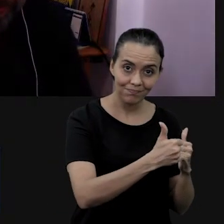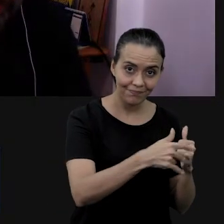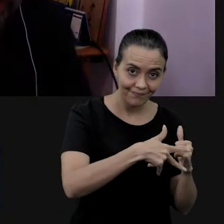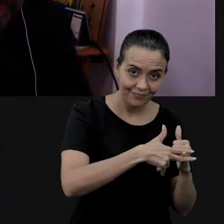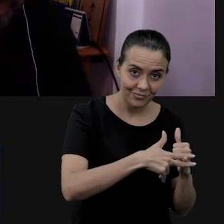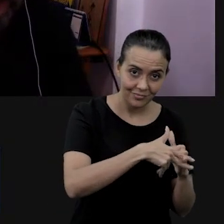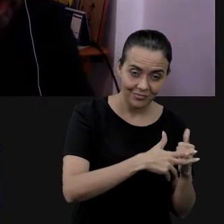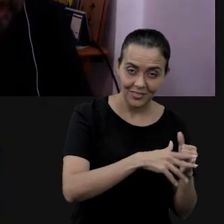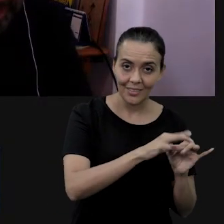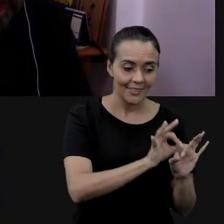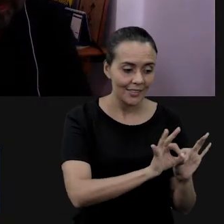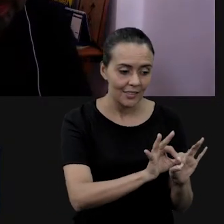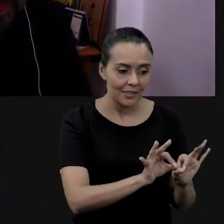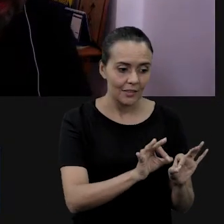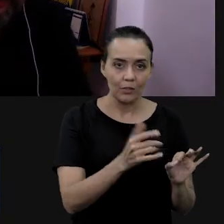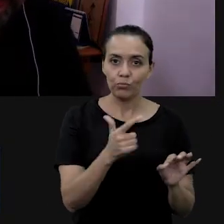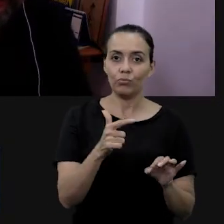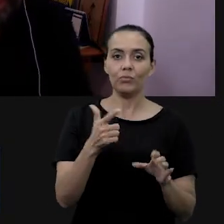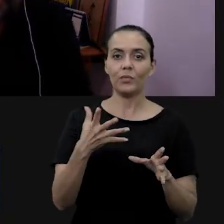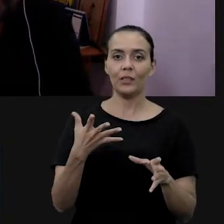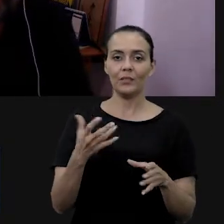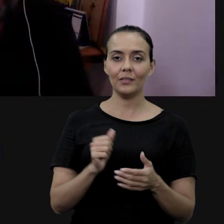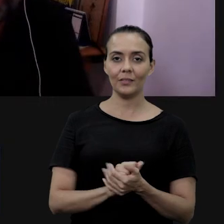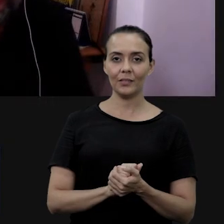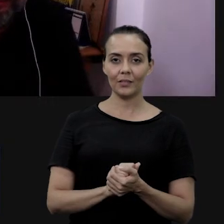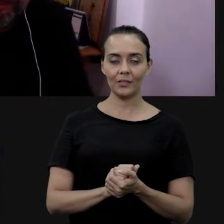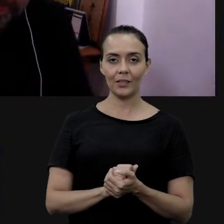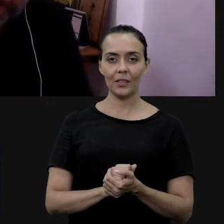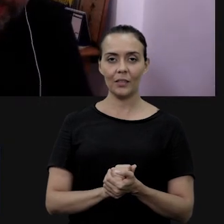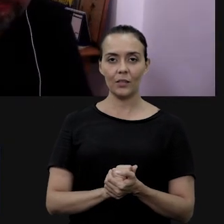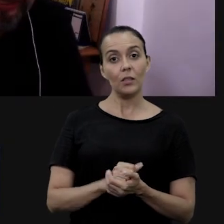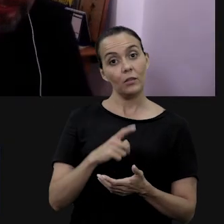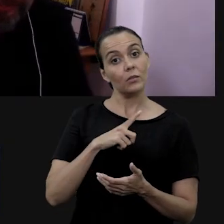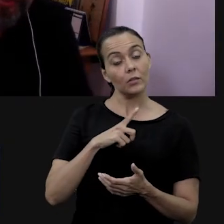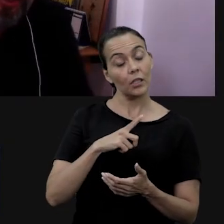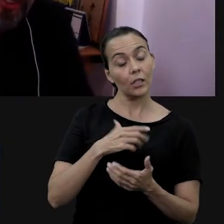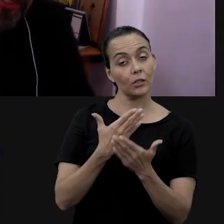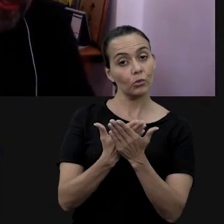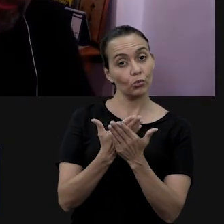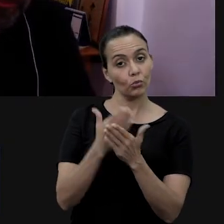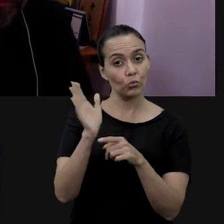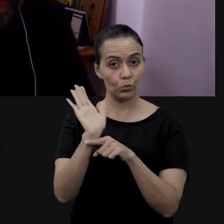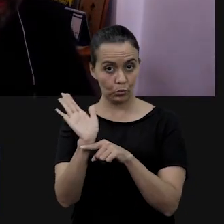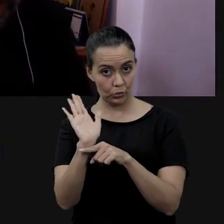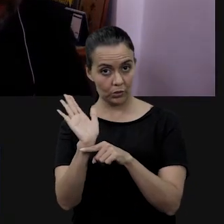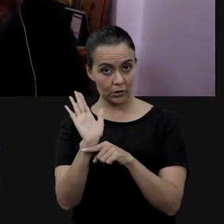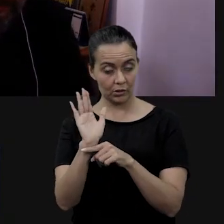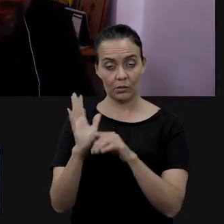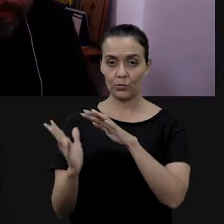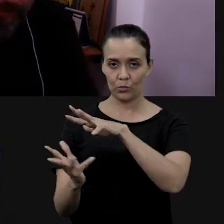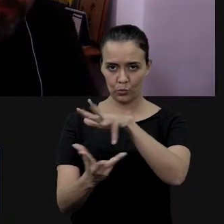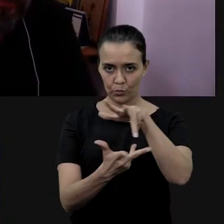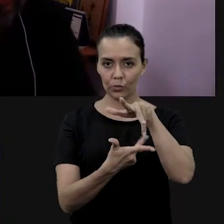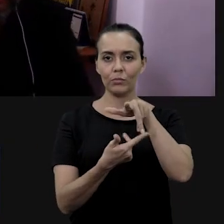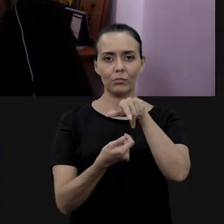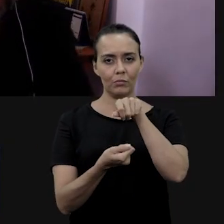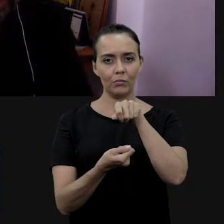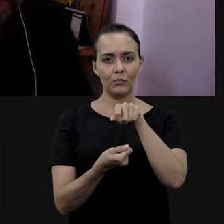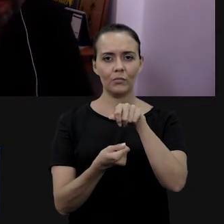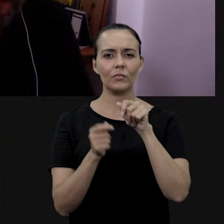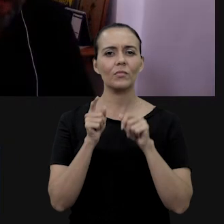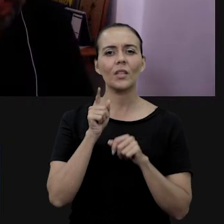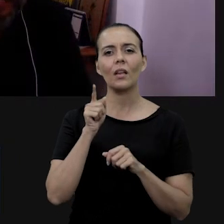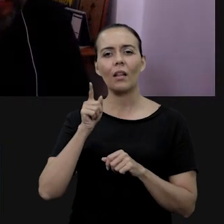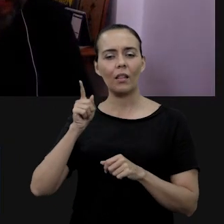técnico de som de cinema, né? Tem nos principais centros de estudo de cinema do